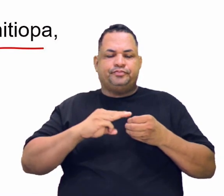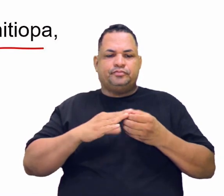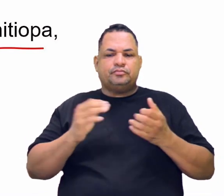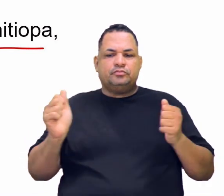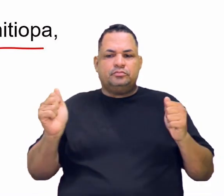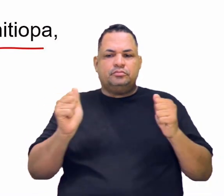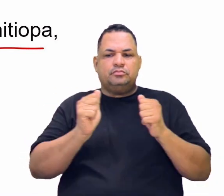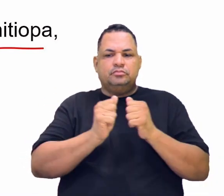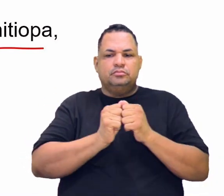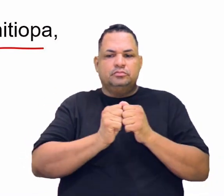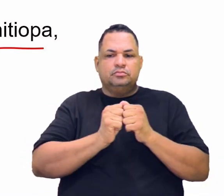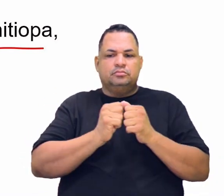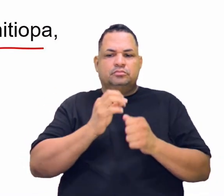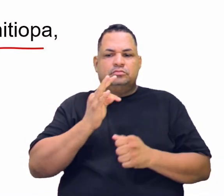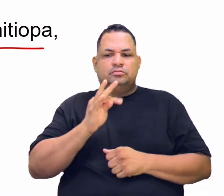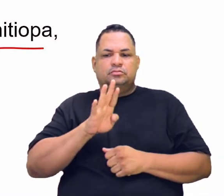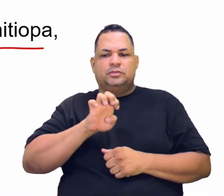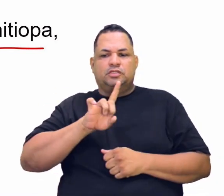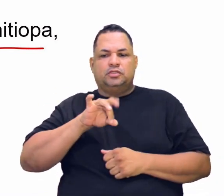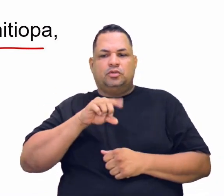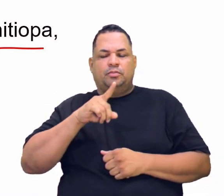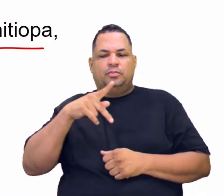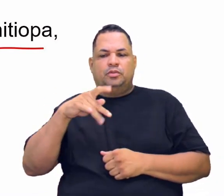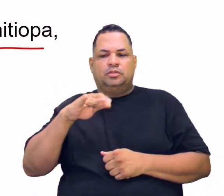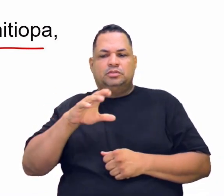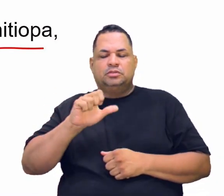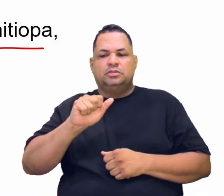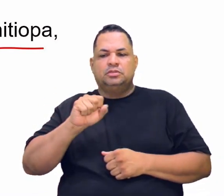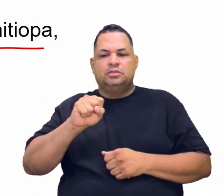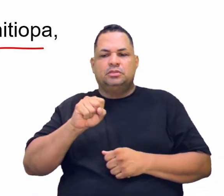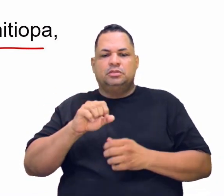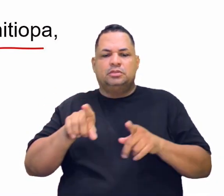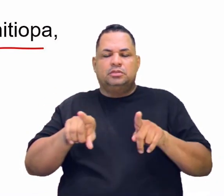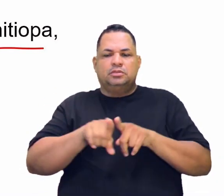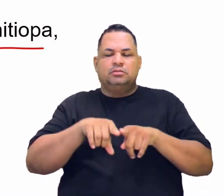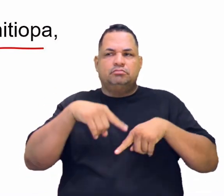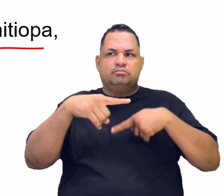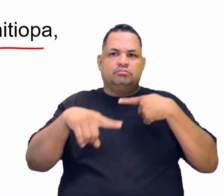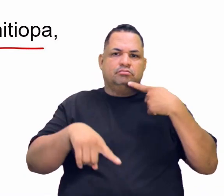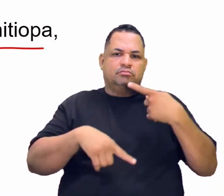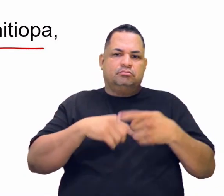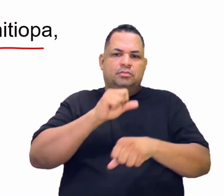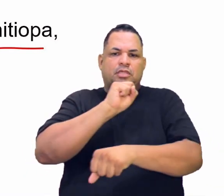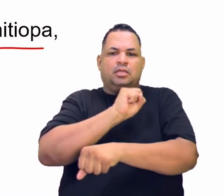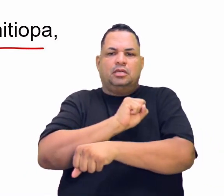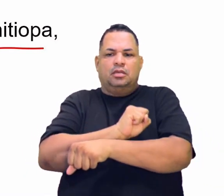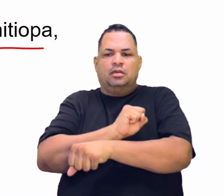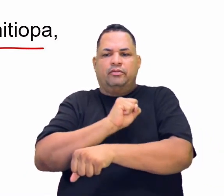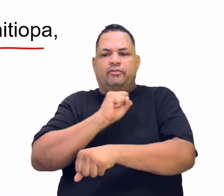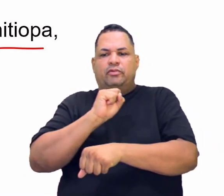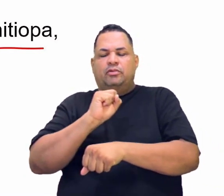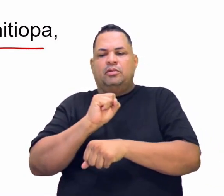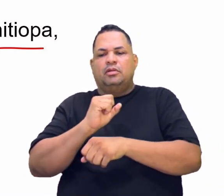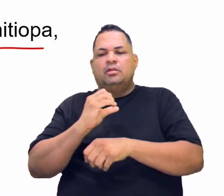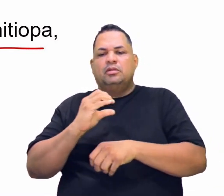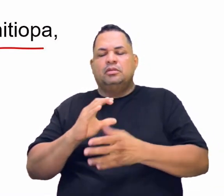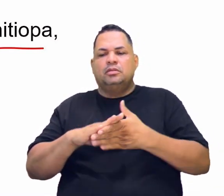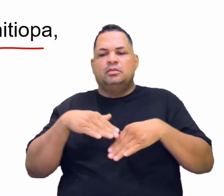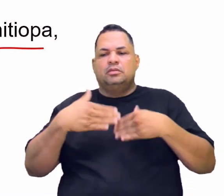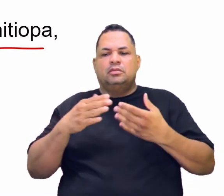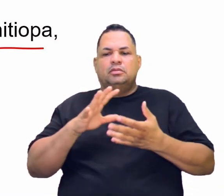perto de Teixeirópolis. Urupá, Teixeirópolis, depois Alvorada do Oeste, aquela região